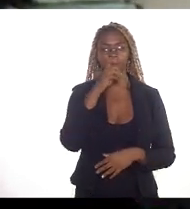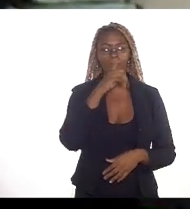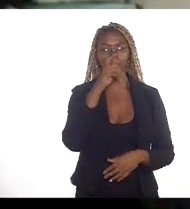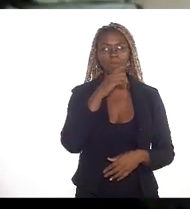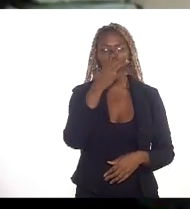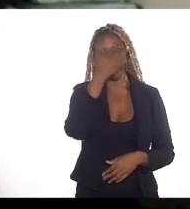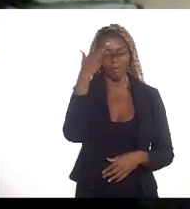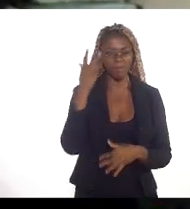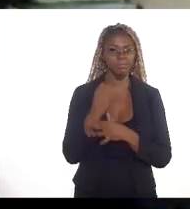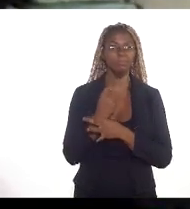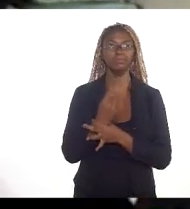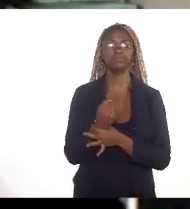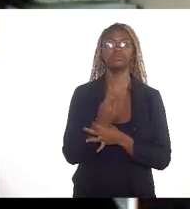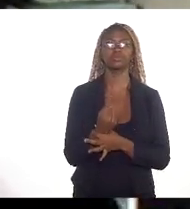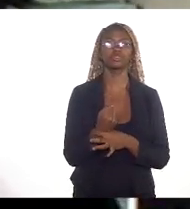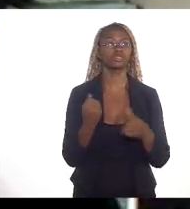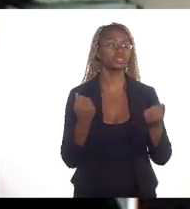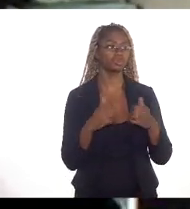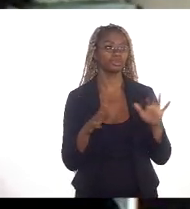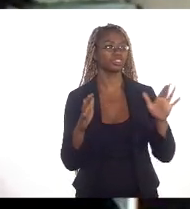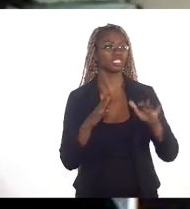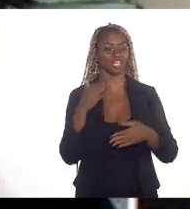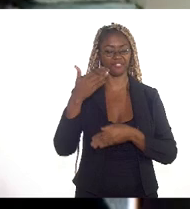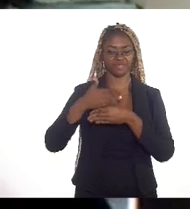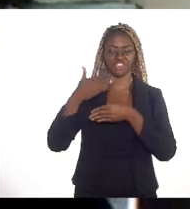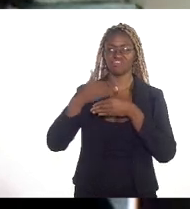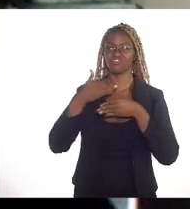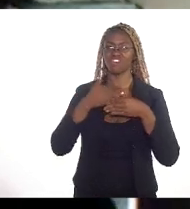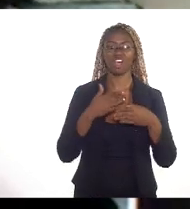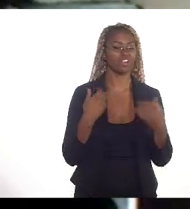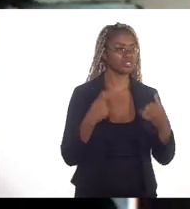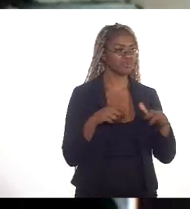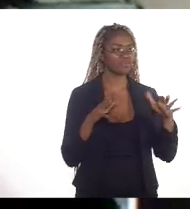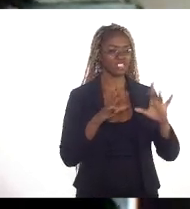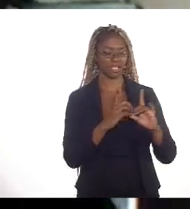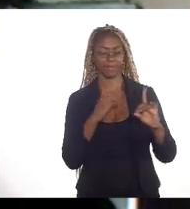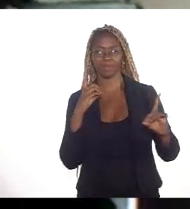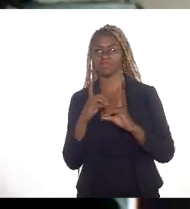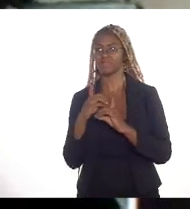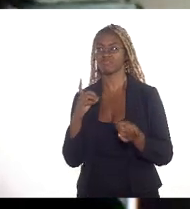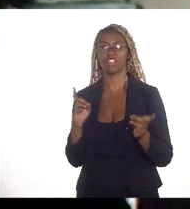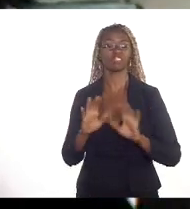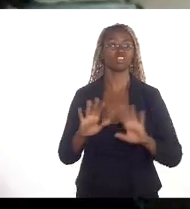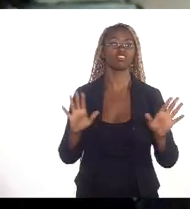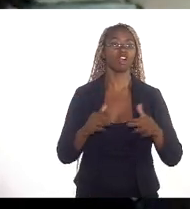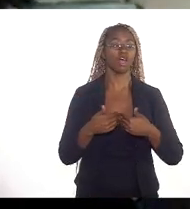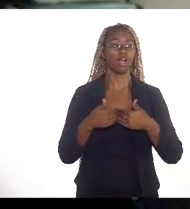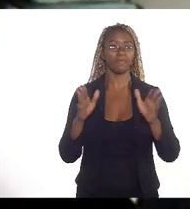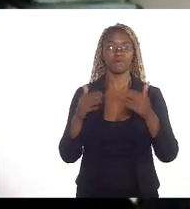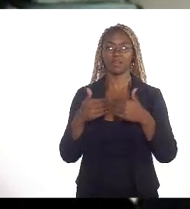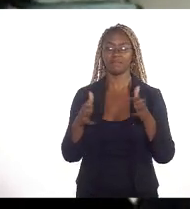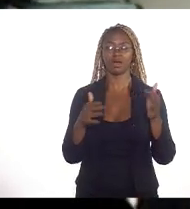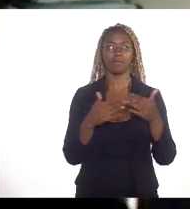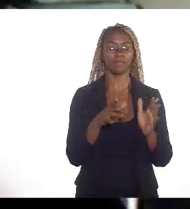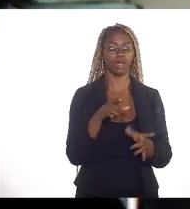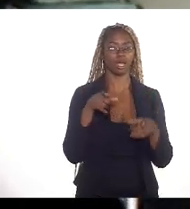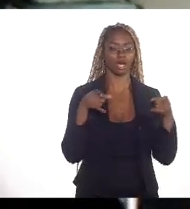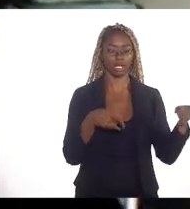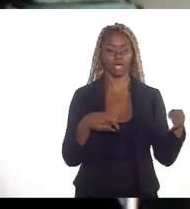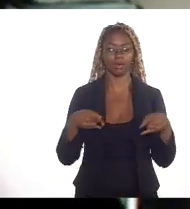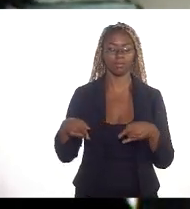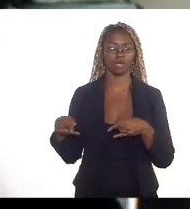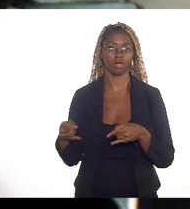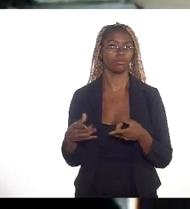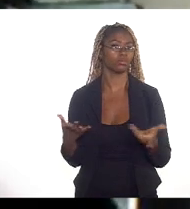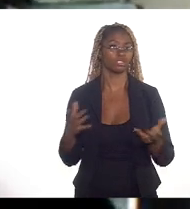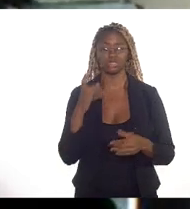que defendem que não deve mais haver nenhum tipo de medida preventiva, que bastaria abrir novos leitos para dar conta da